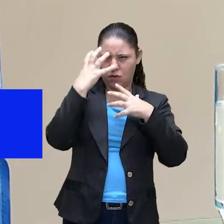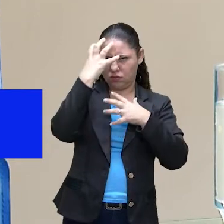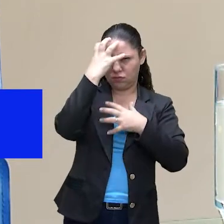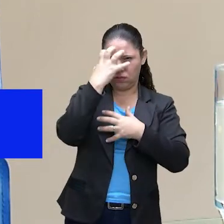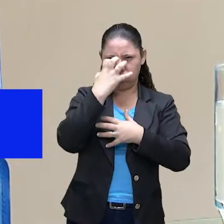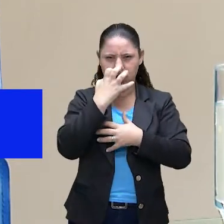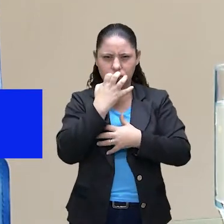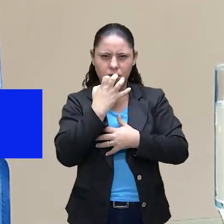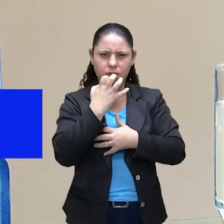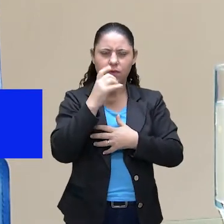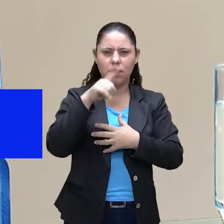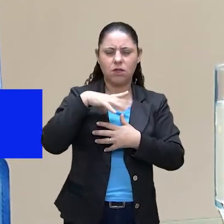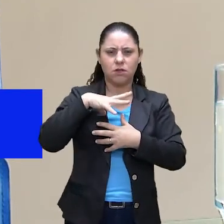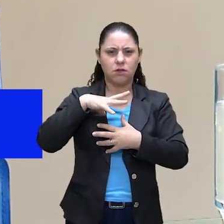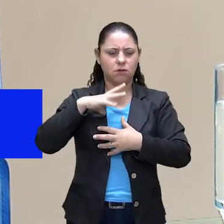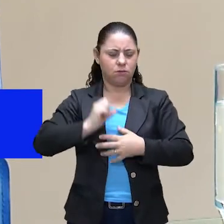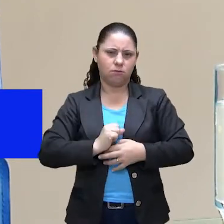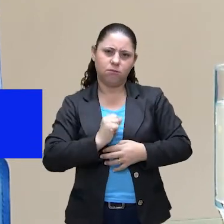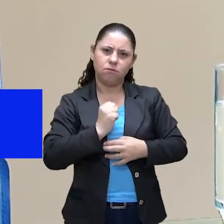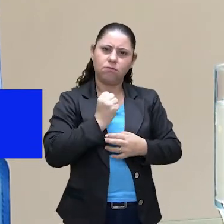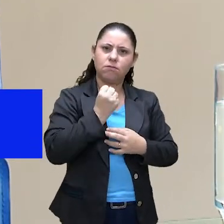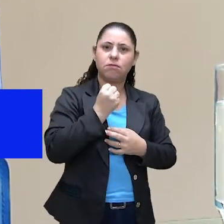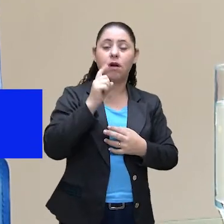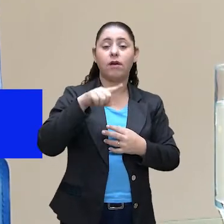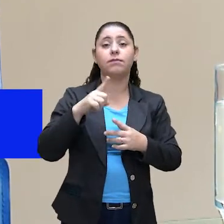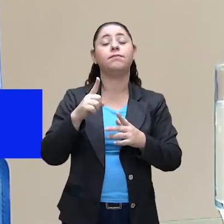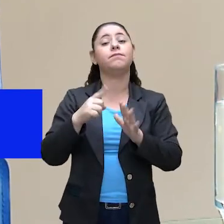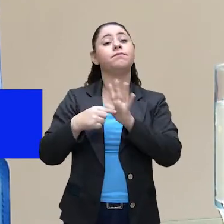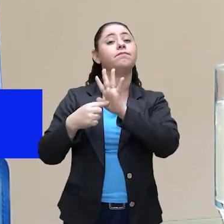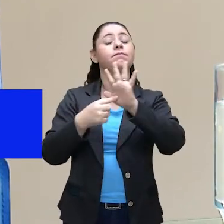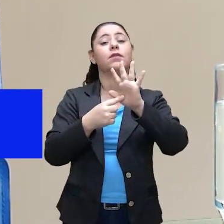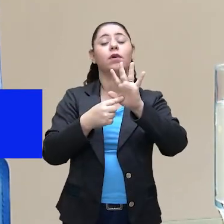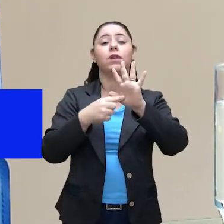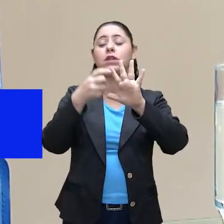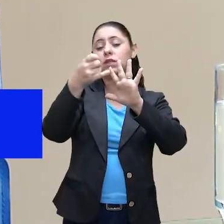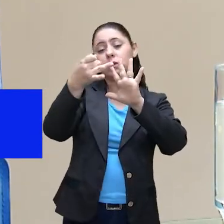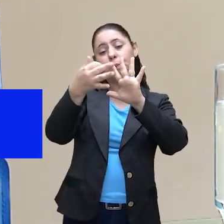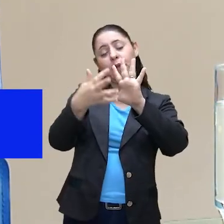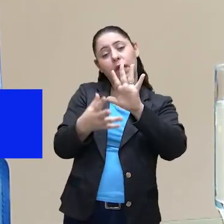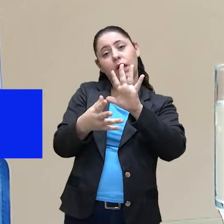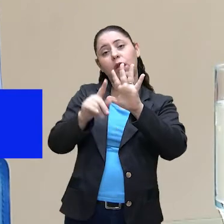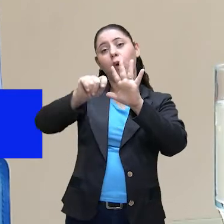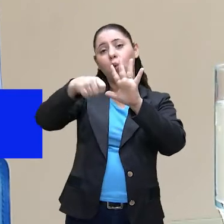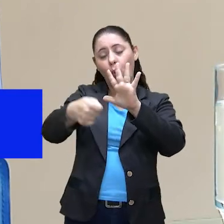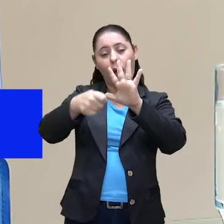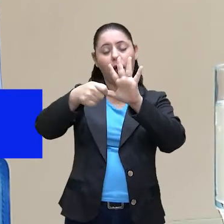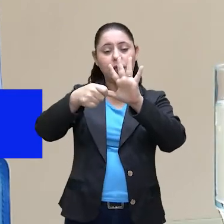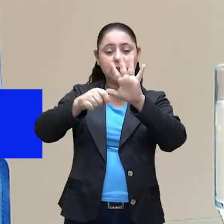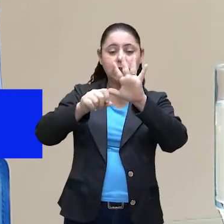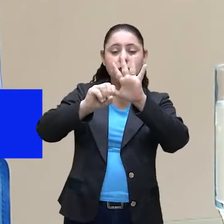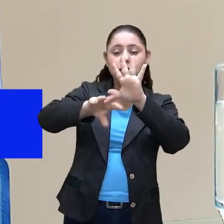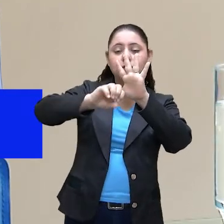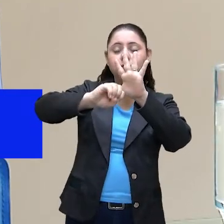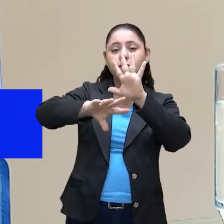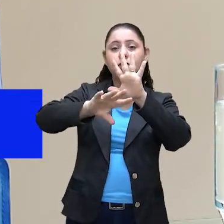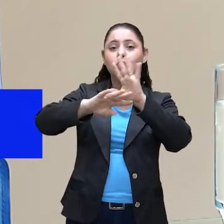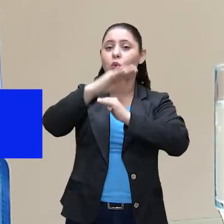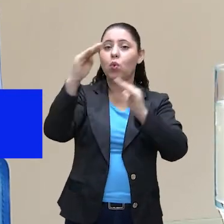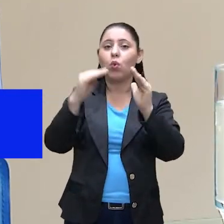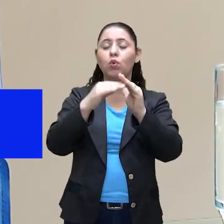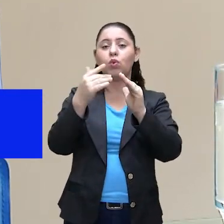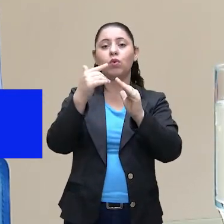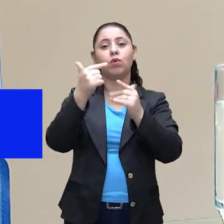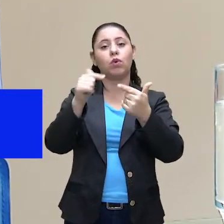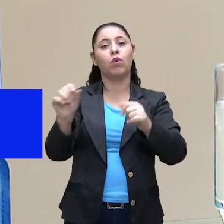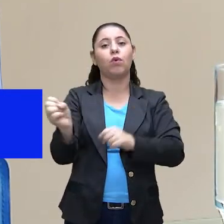rosto de revolta, um rosto de agressão. E aí nós vamos simbolizando tudo novamente para que